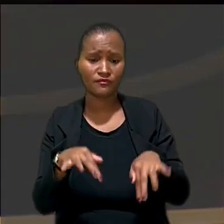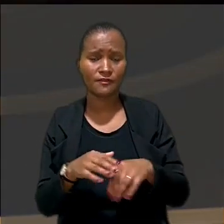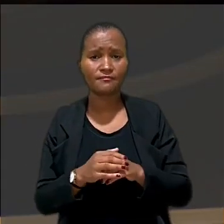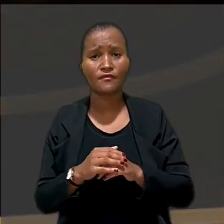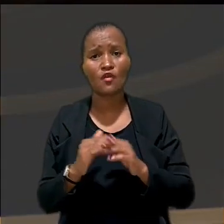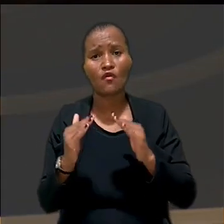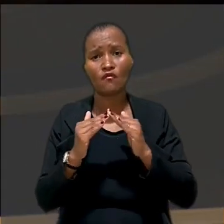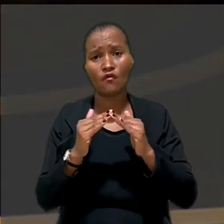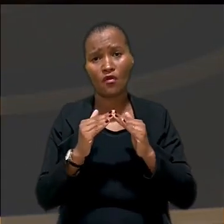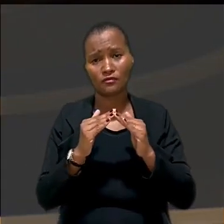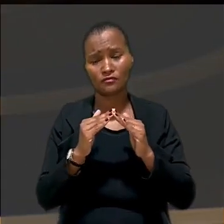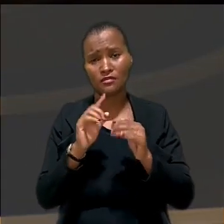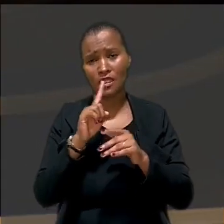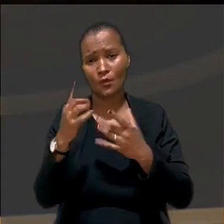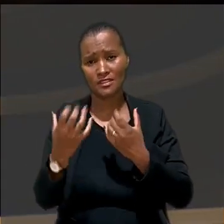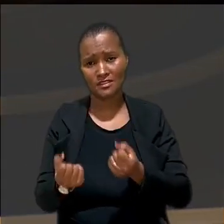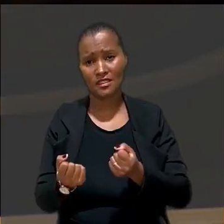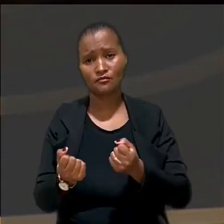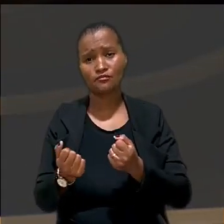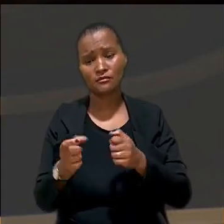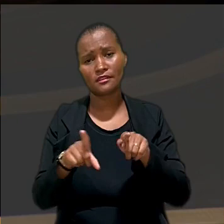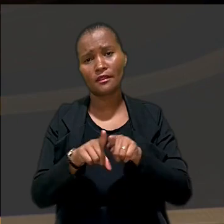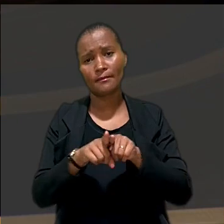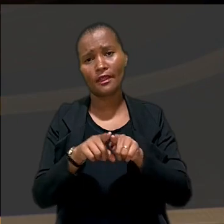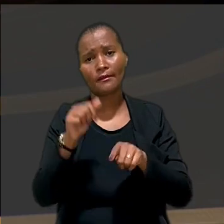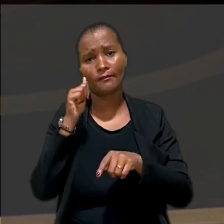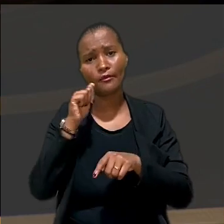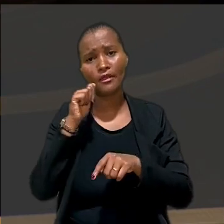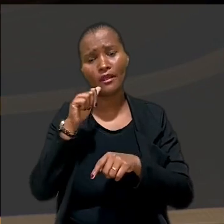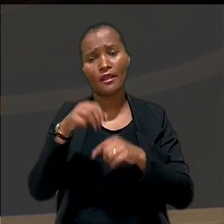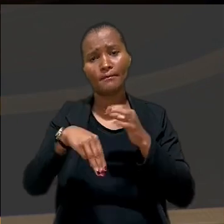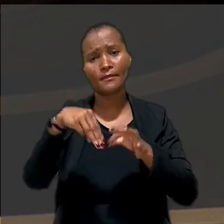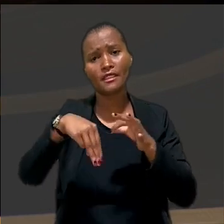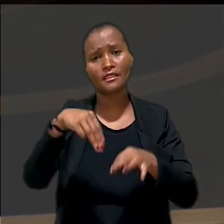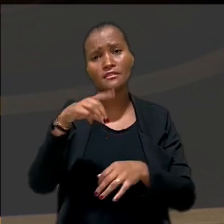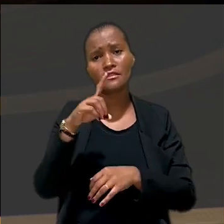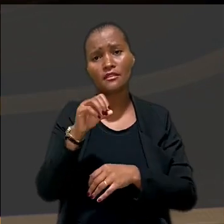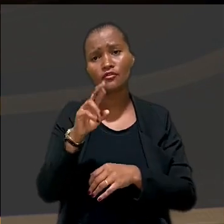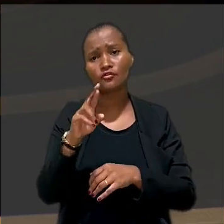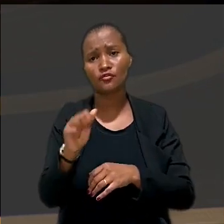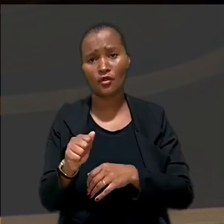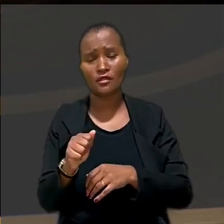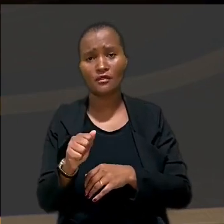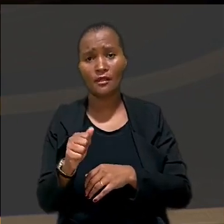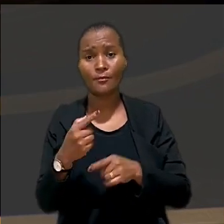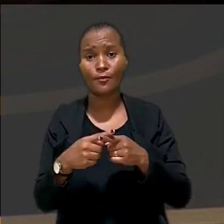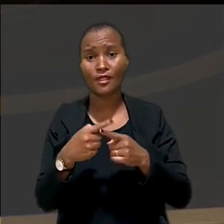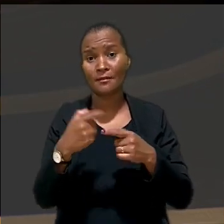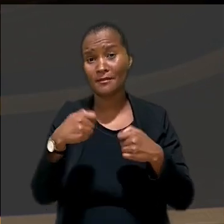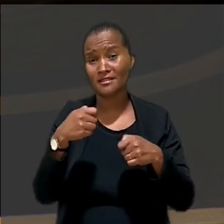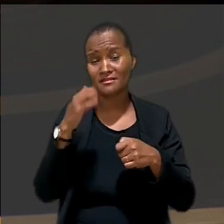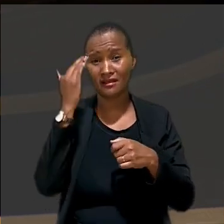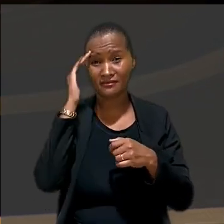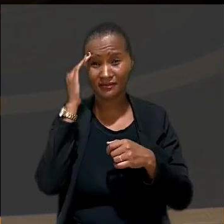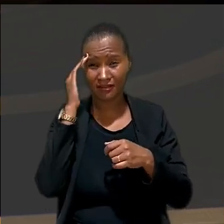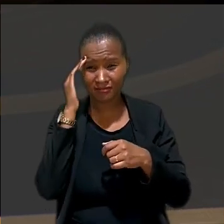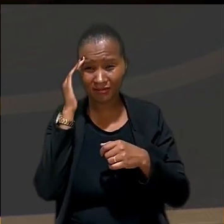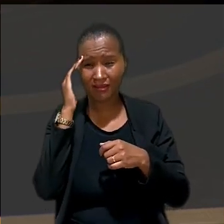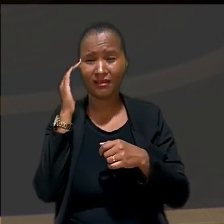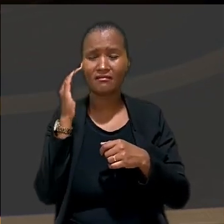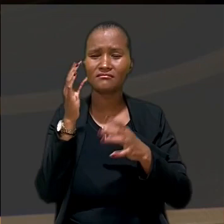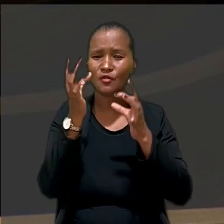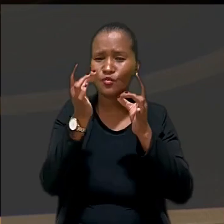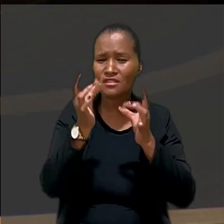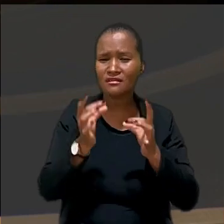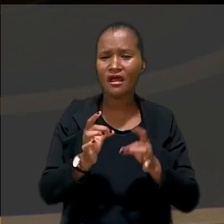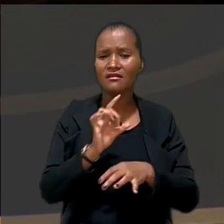rescisórios. O voto divergente foi acompanhado pela ministra Dora Maria da Costa. Segundo ela, é preciso considerar as